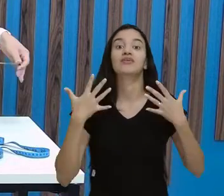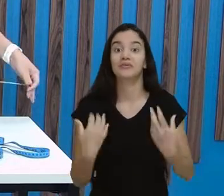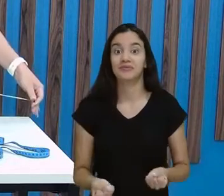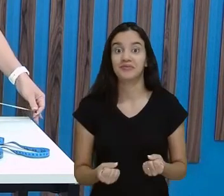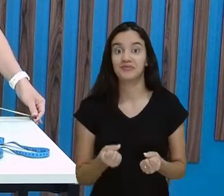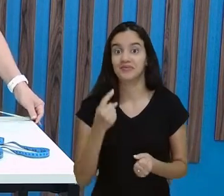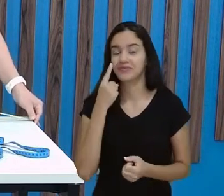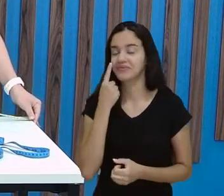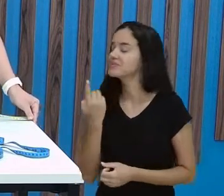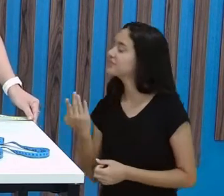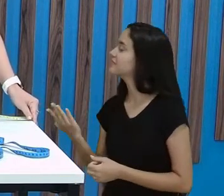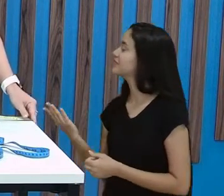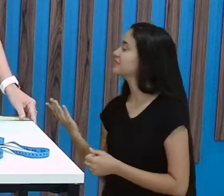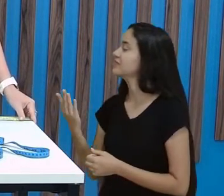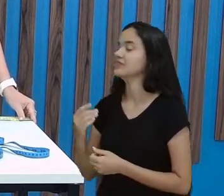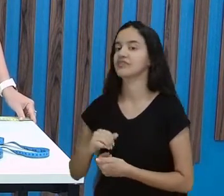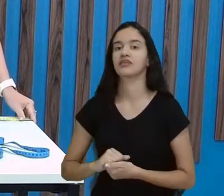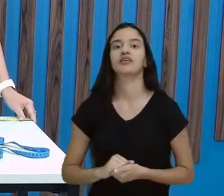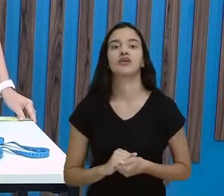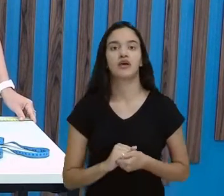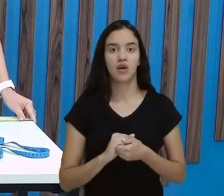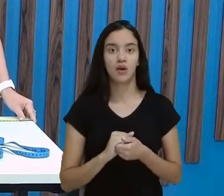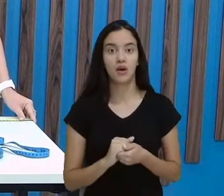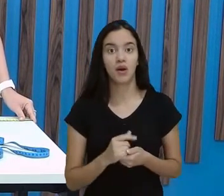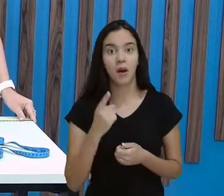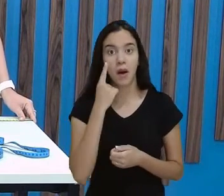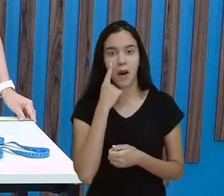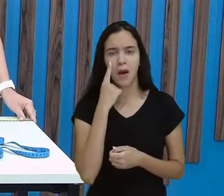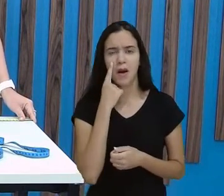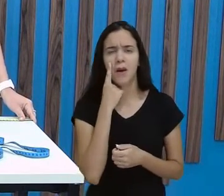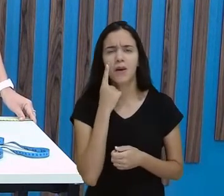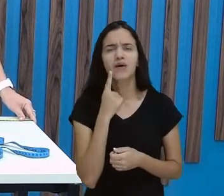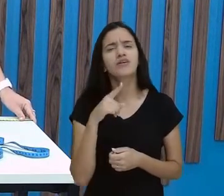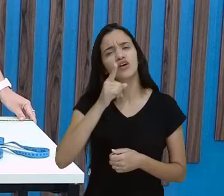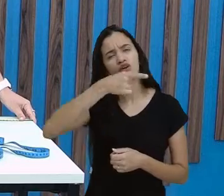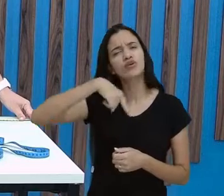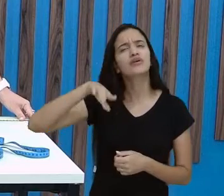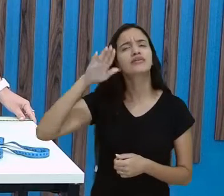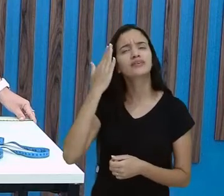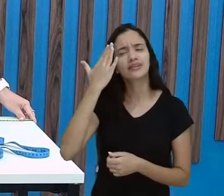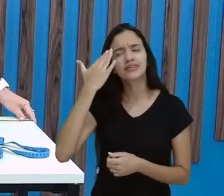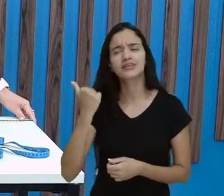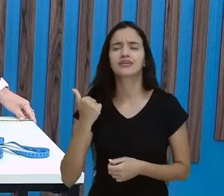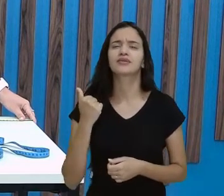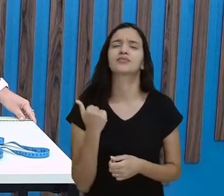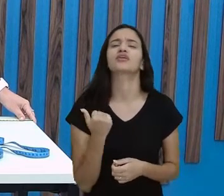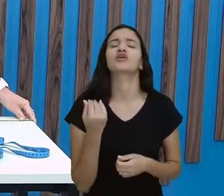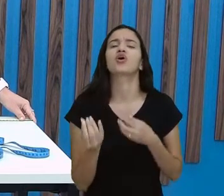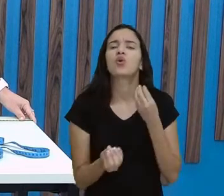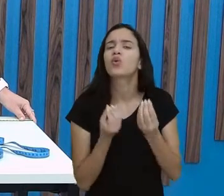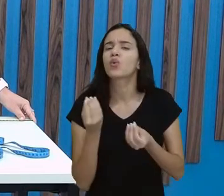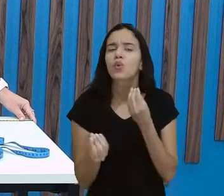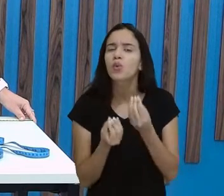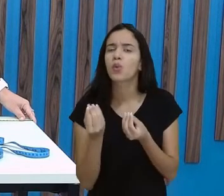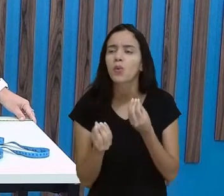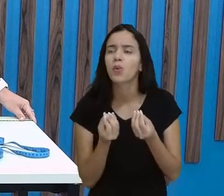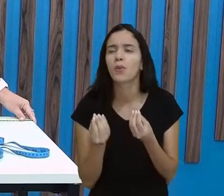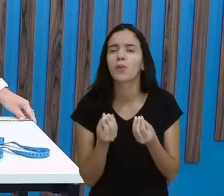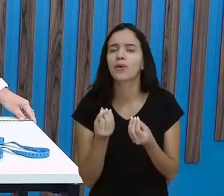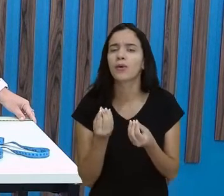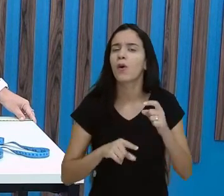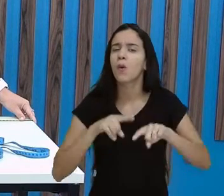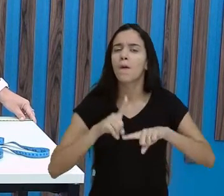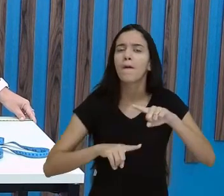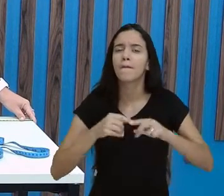lá. Vou pegar aqui minha trena. Será que vocês já sabem como é que a gente deve medir algum